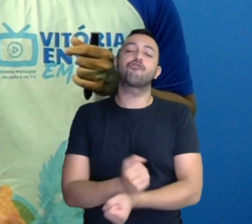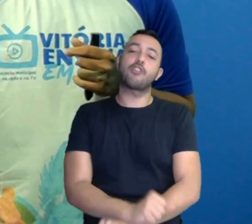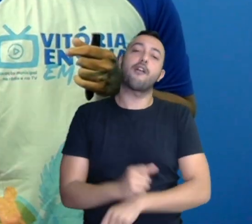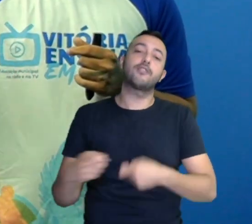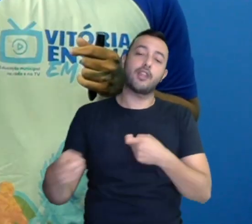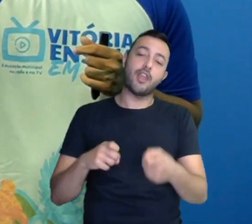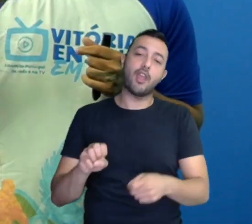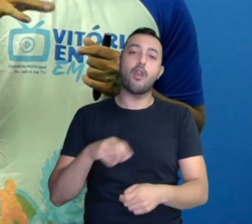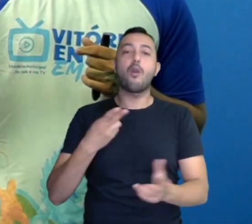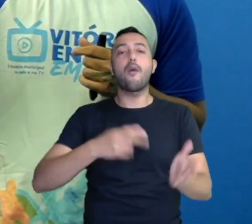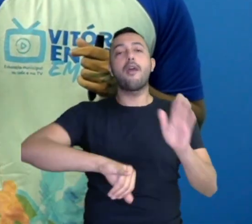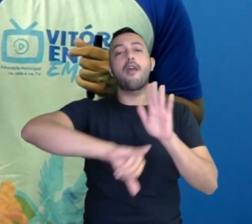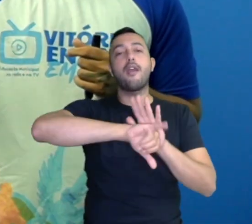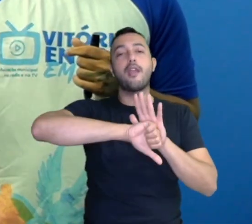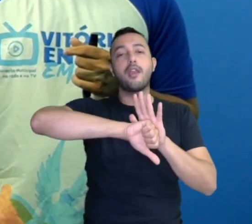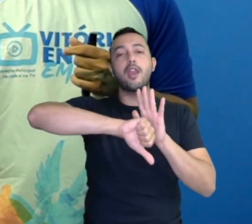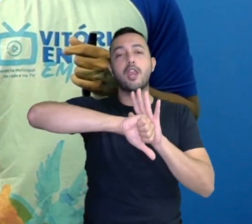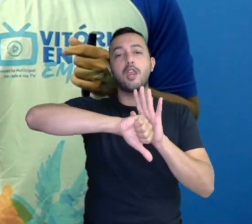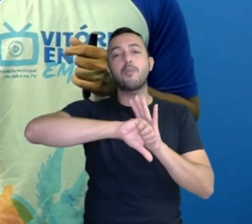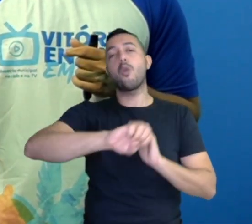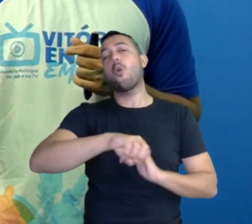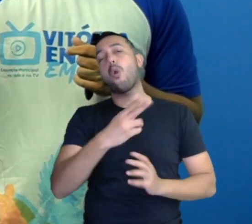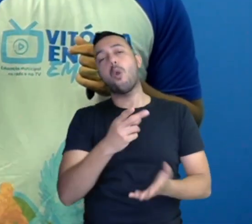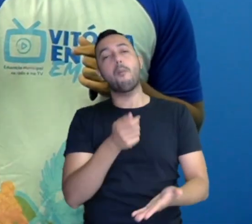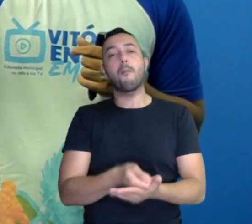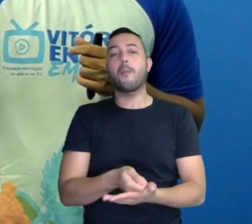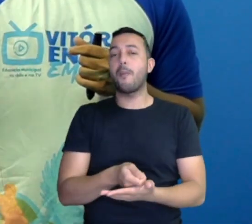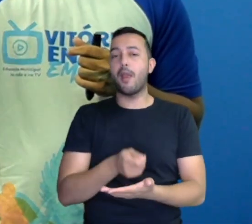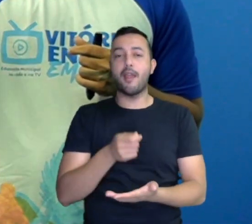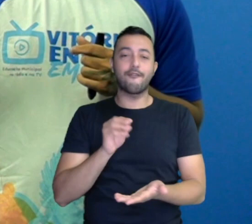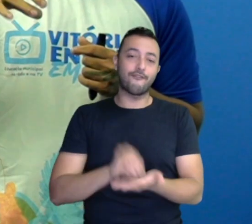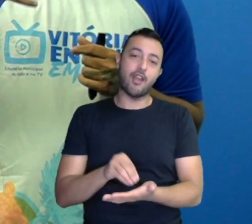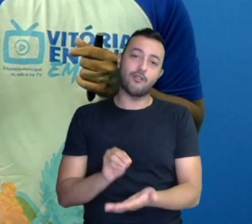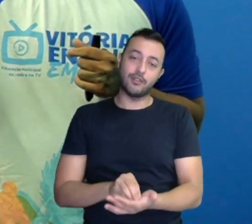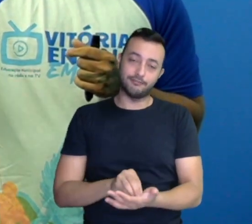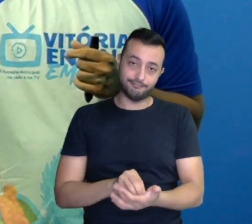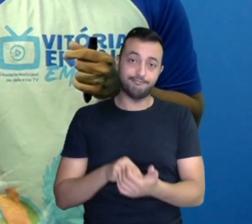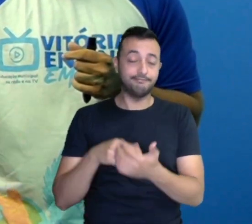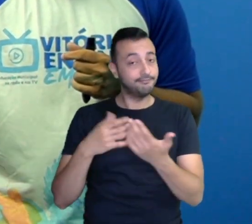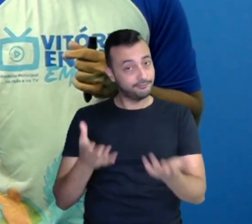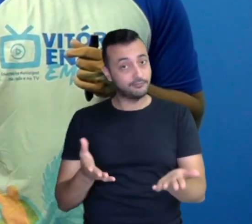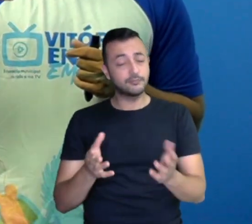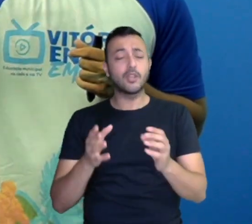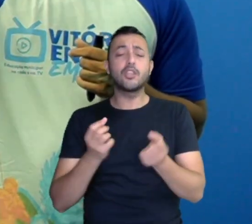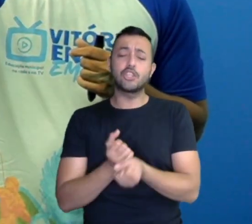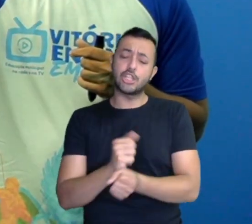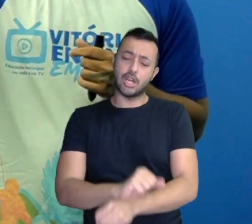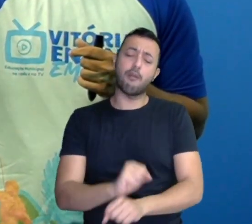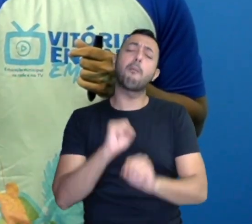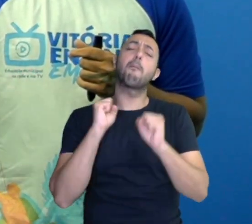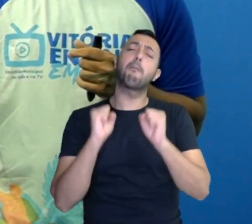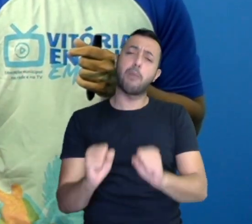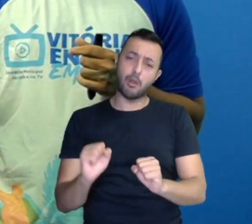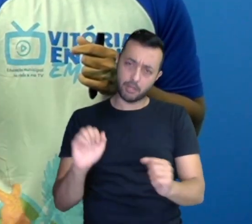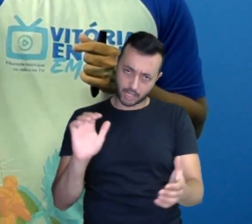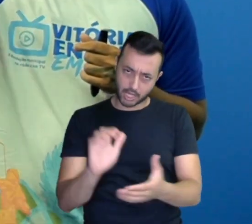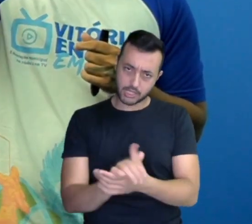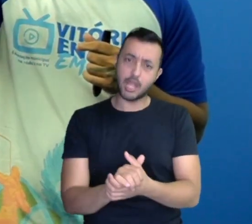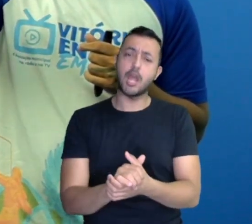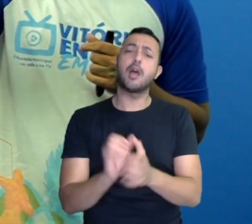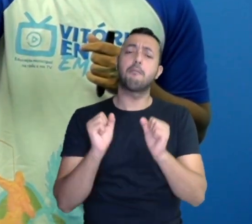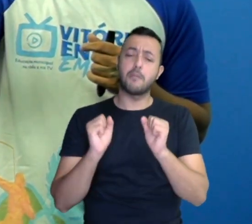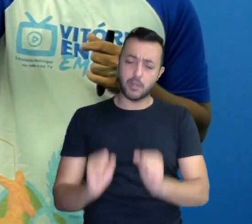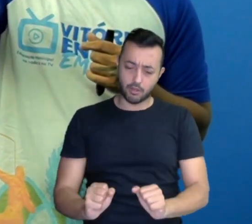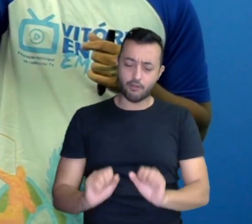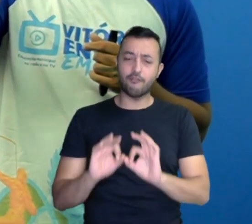porque cometeu um crime ou porque não pagou tributos ao governo. E esses escravos, eles poderiam se casar, eles poderiam constituir família